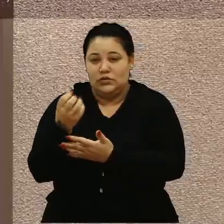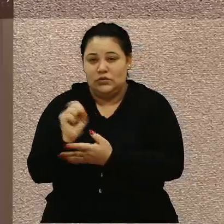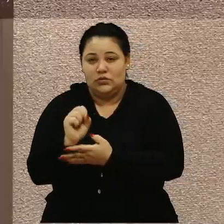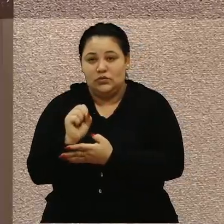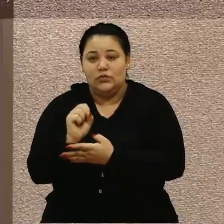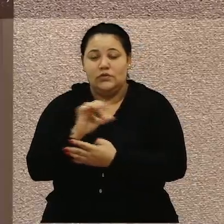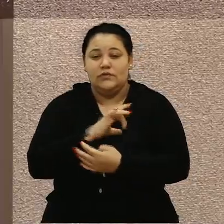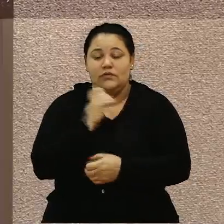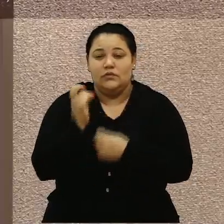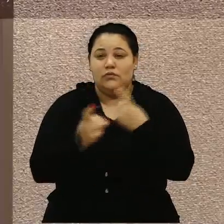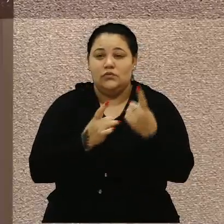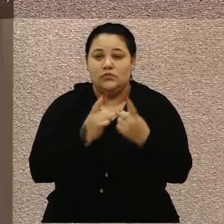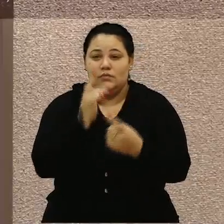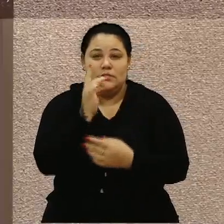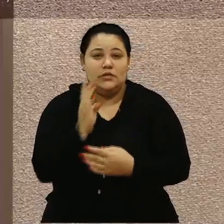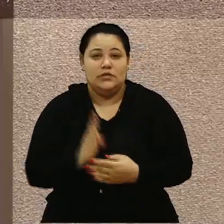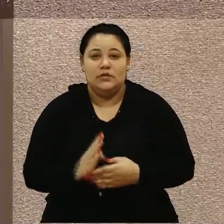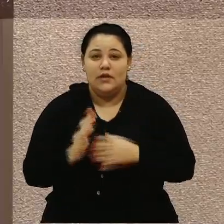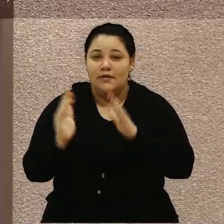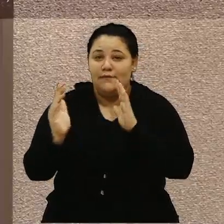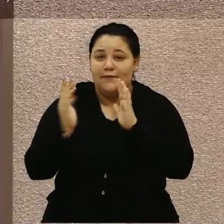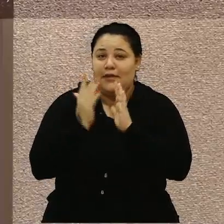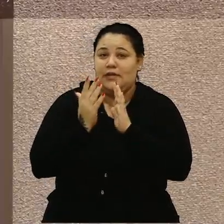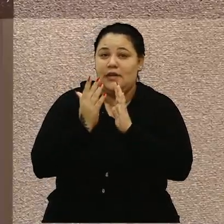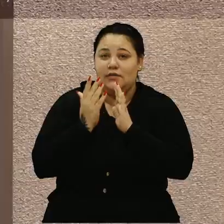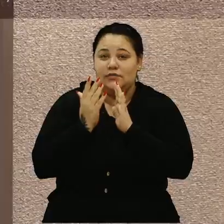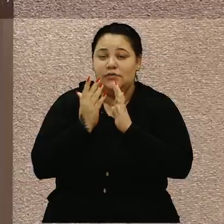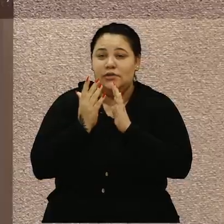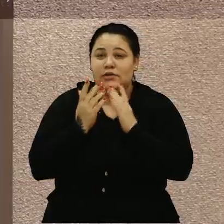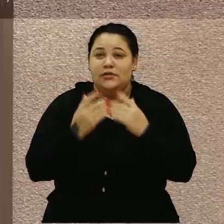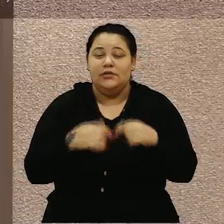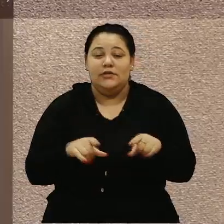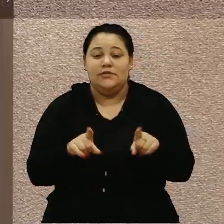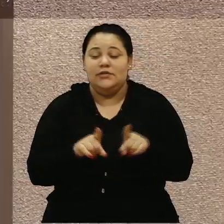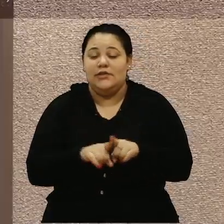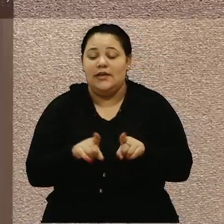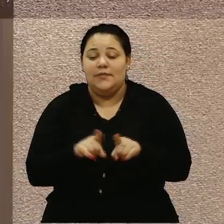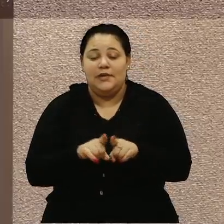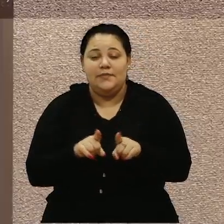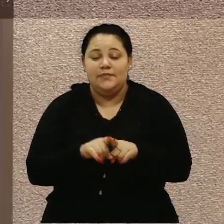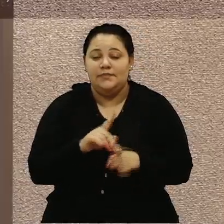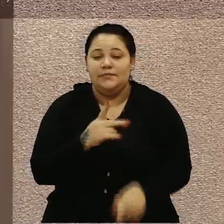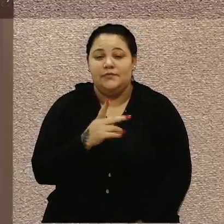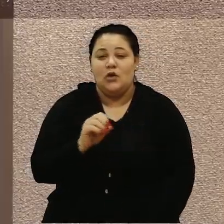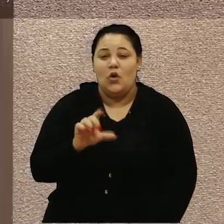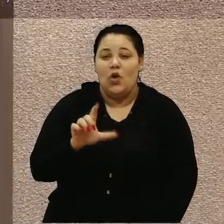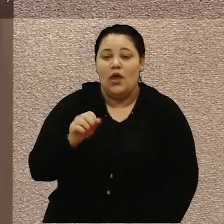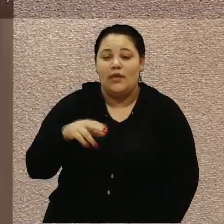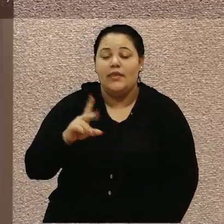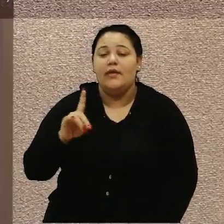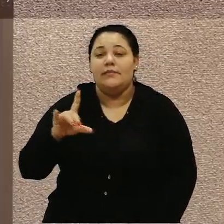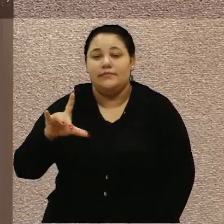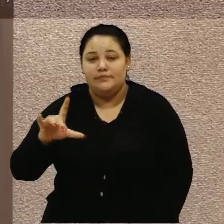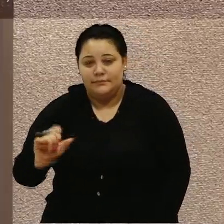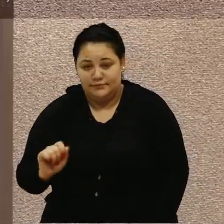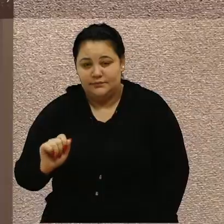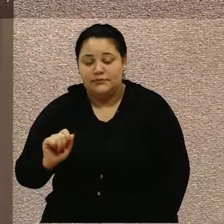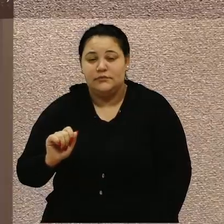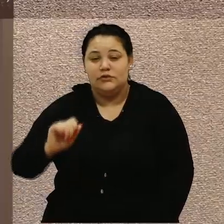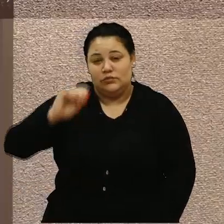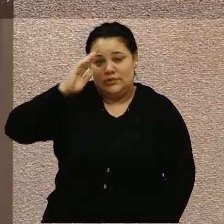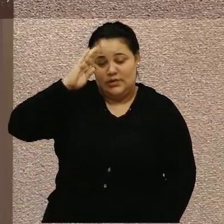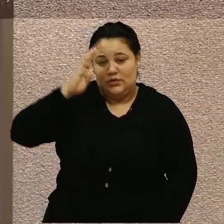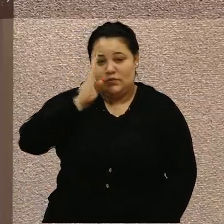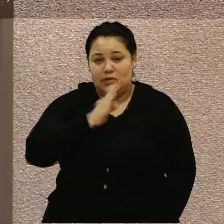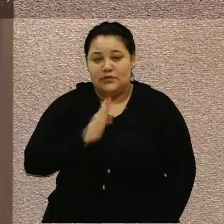luso-brasileiros enfrentaram os invasores holandeses, nasceu, ali foi o embrião do Exército Brasileiro. E aqui eu faço uma